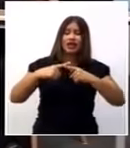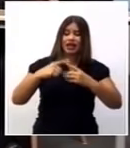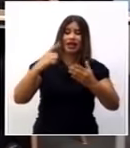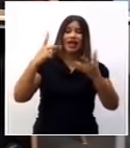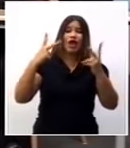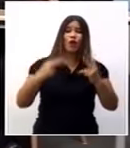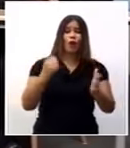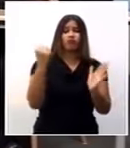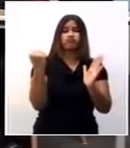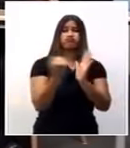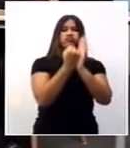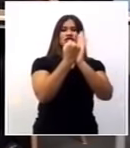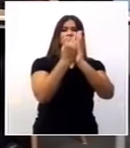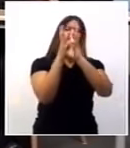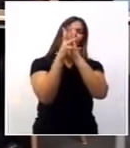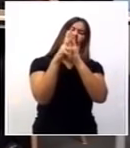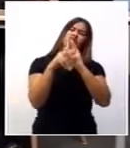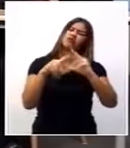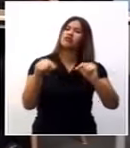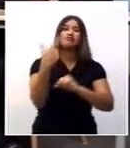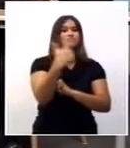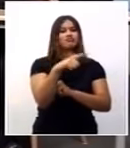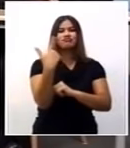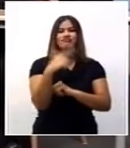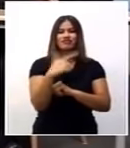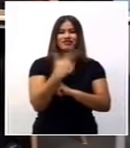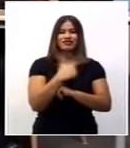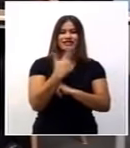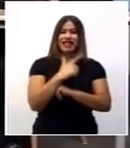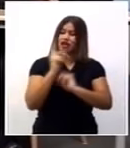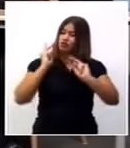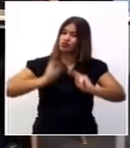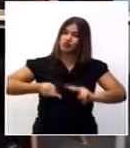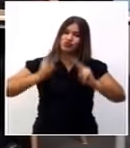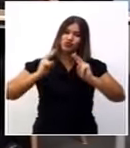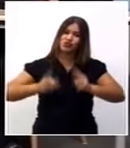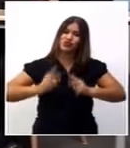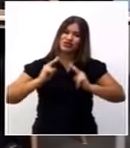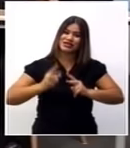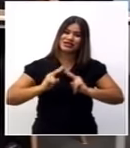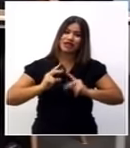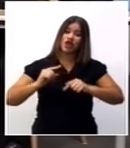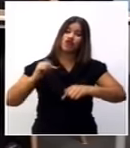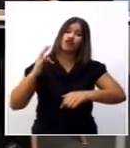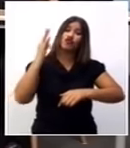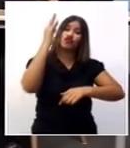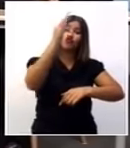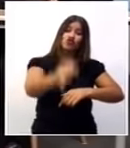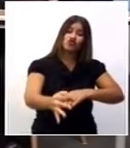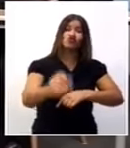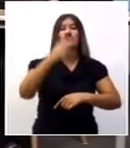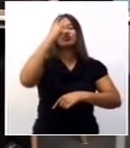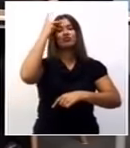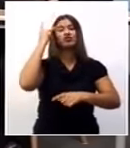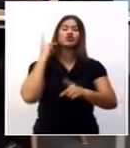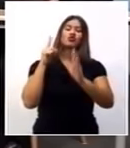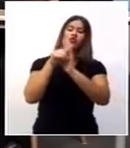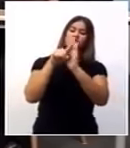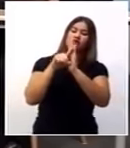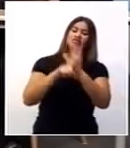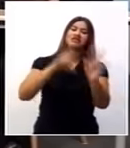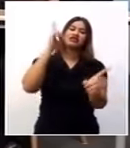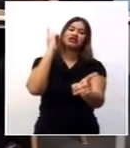vai desaparecer. É verdade. Ele não vai sumir. É um material, é uma fonte histórica para um historiador estar fazendo uma